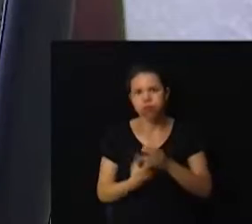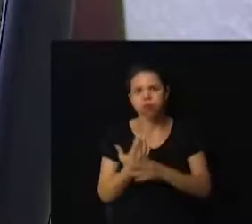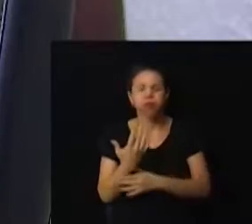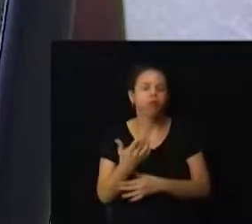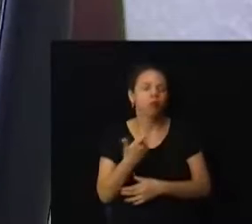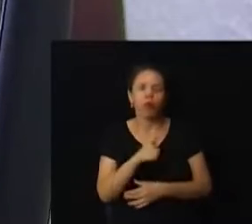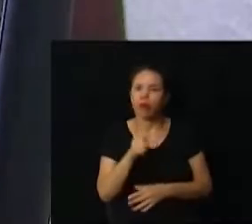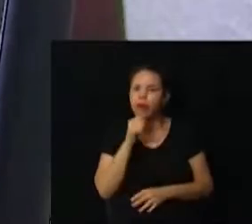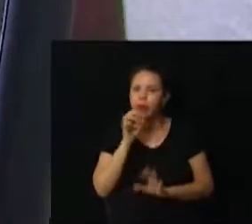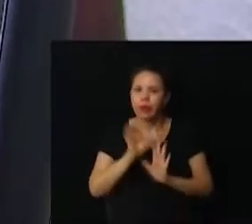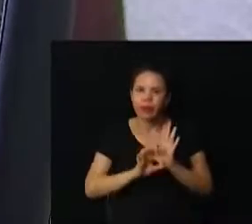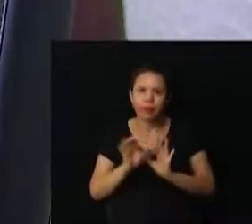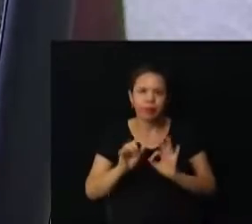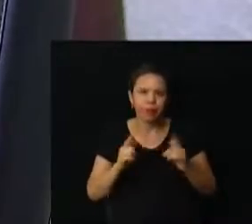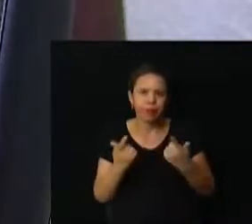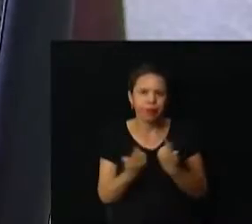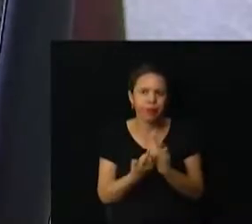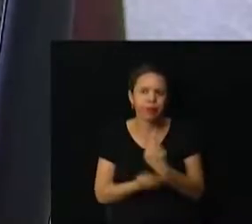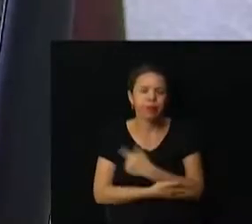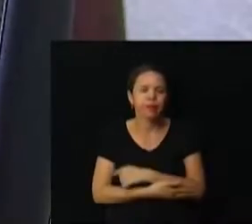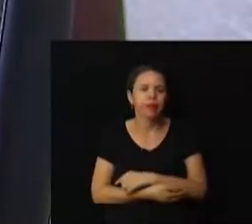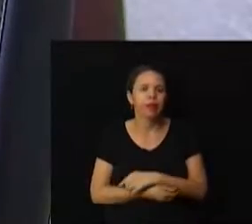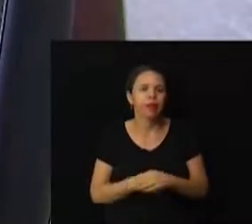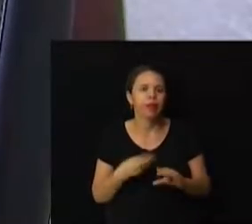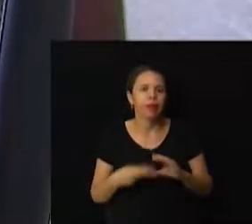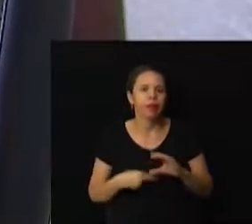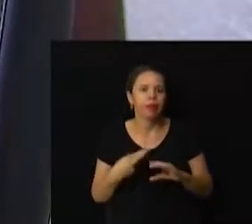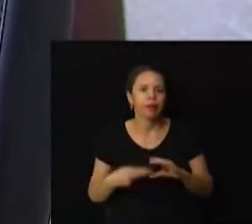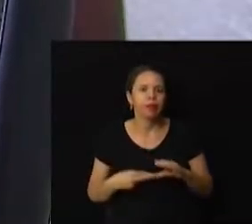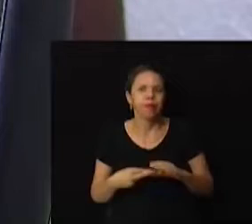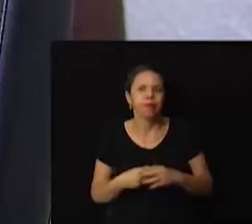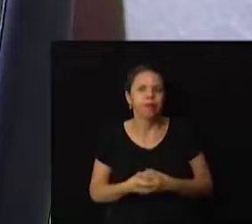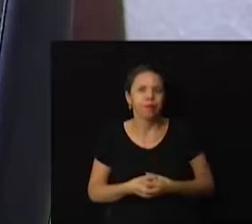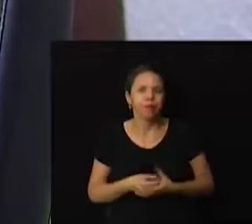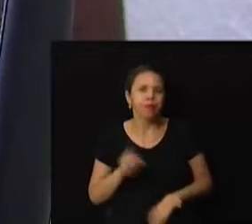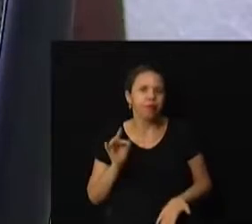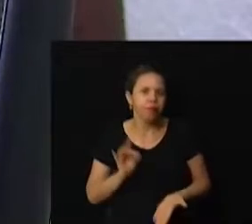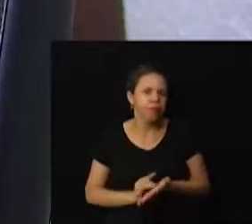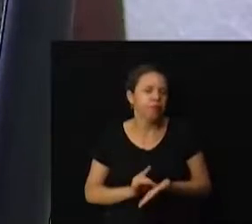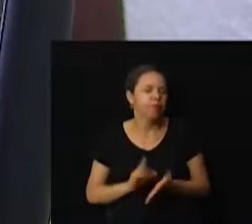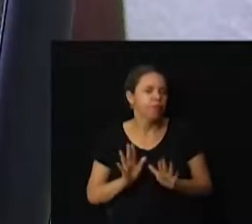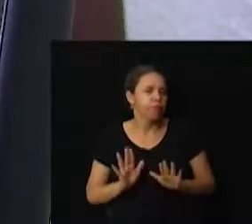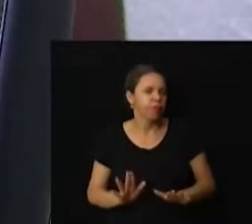gente não tem um plano municipal de gestão integrada de resíduos sólidos.